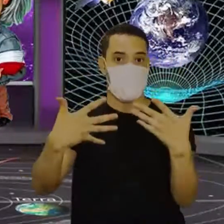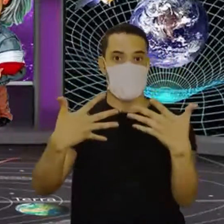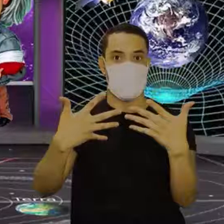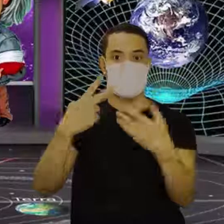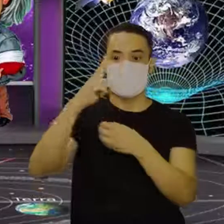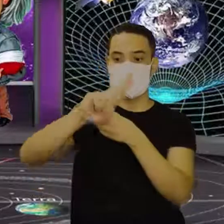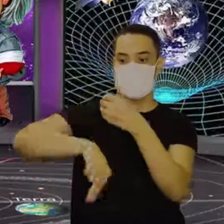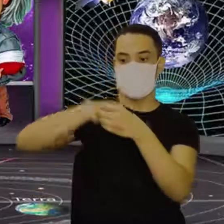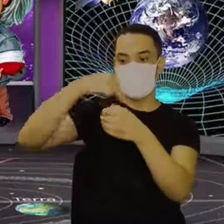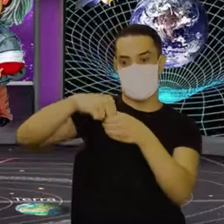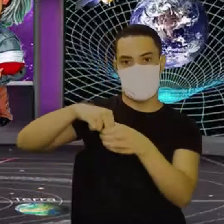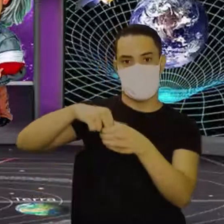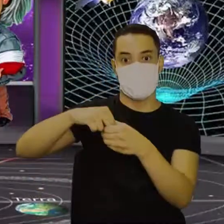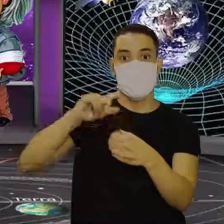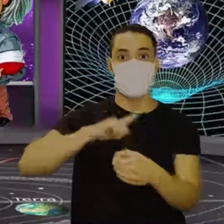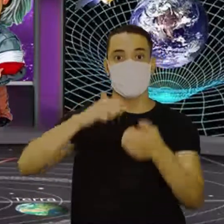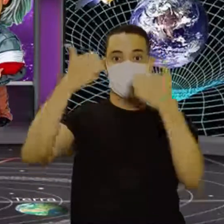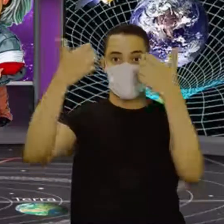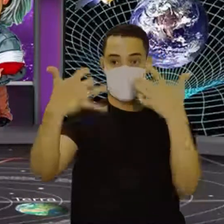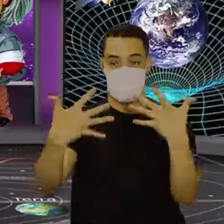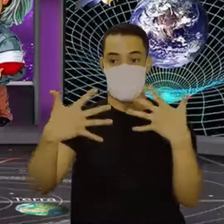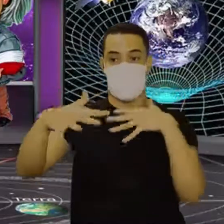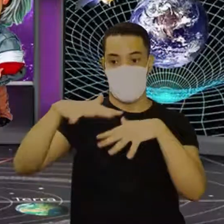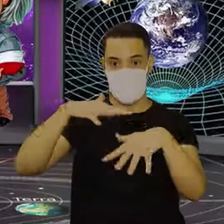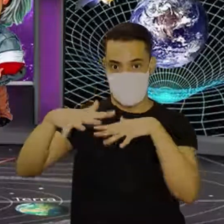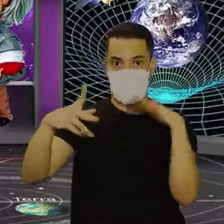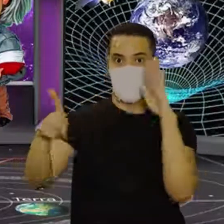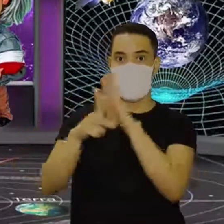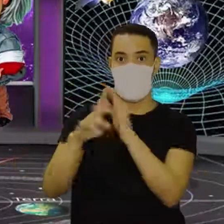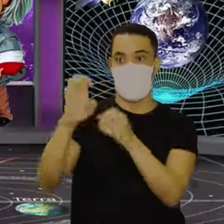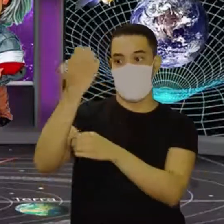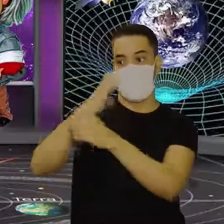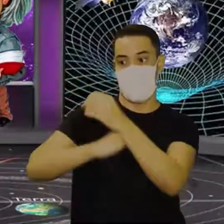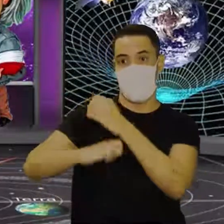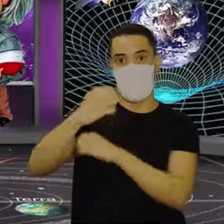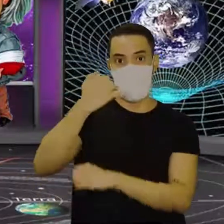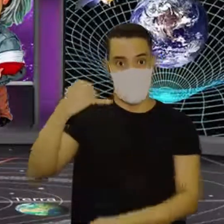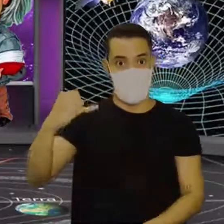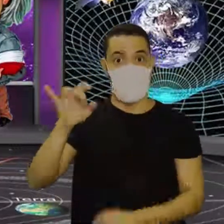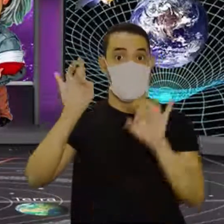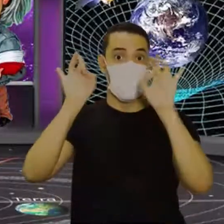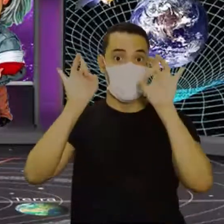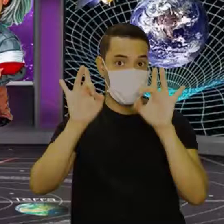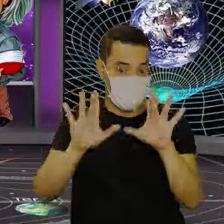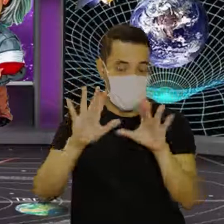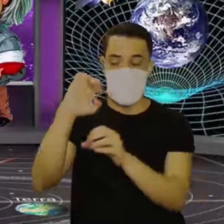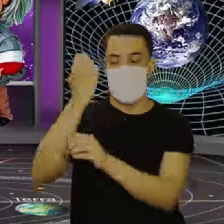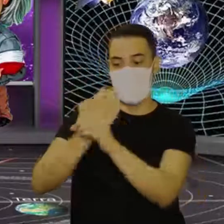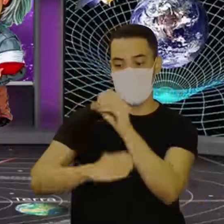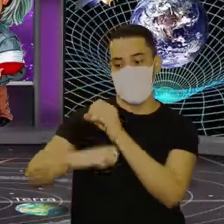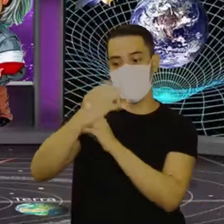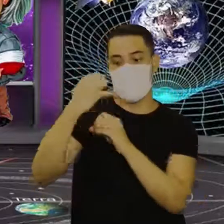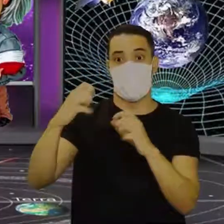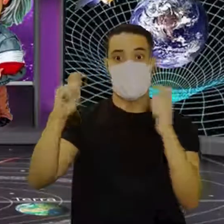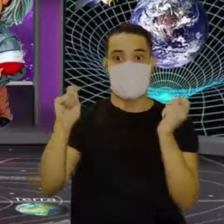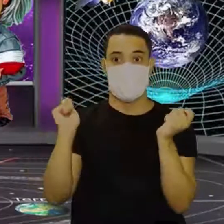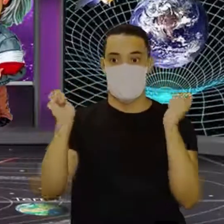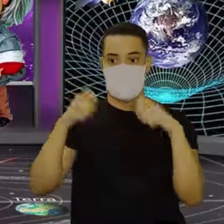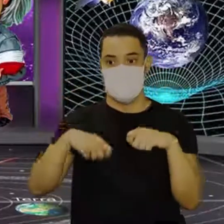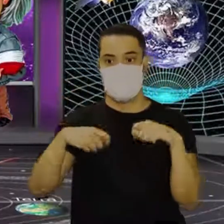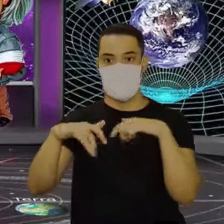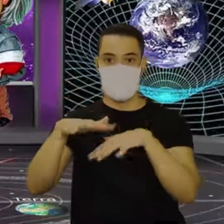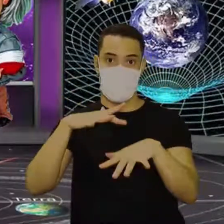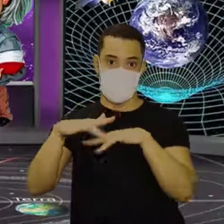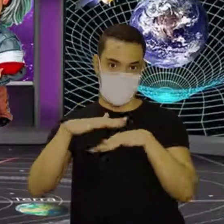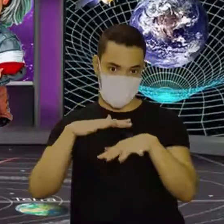fala o quê? Você fala de movimento de elétrons. Somente o elétron tem a capacidade de se